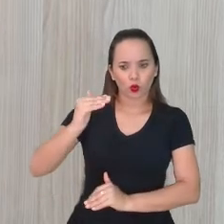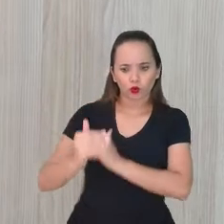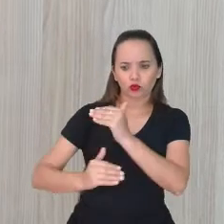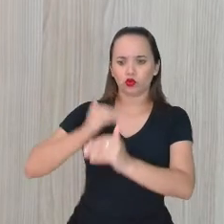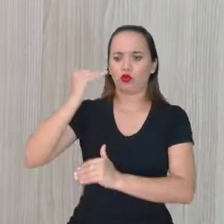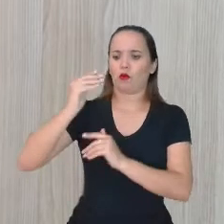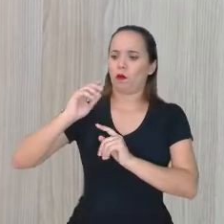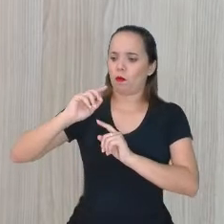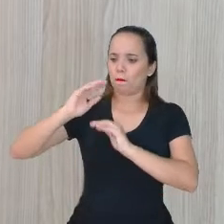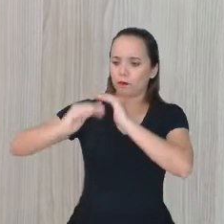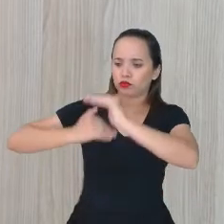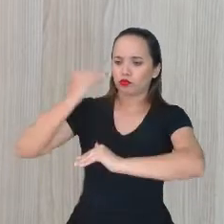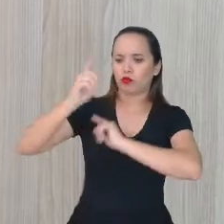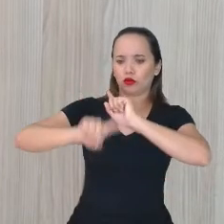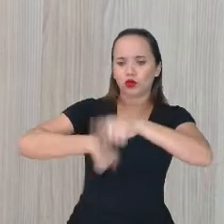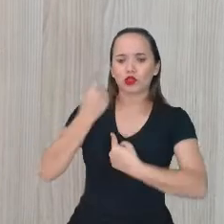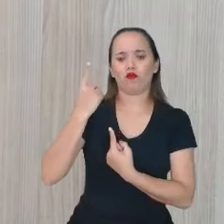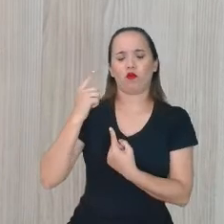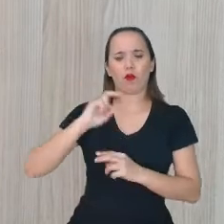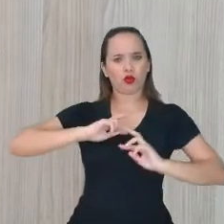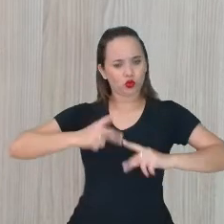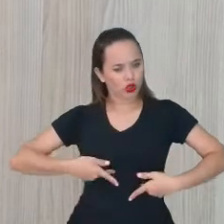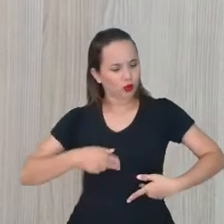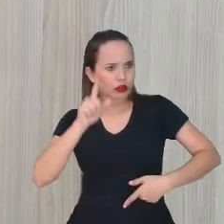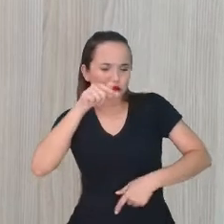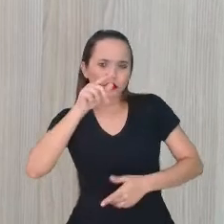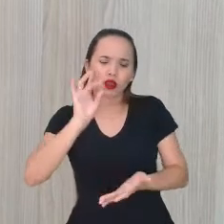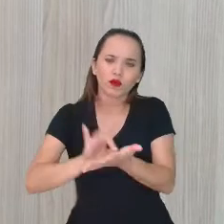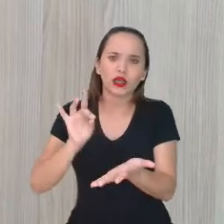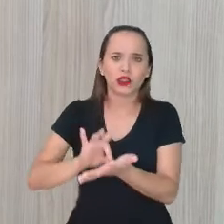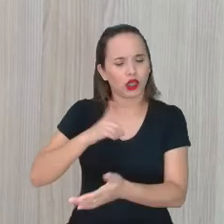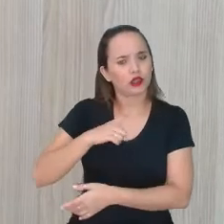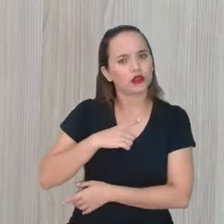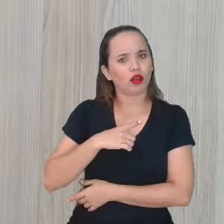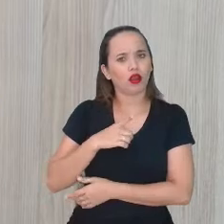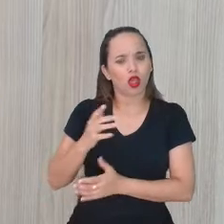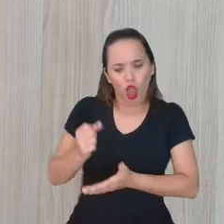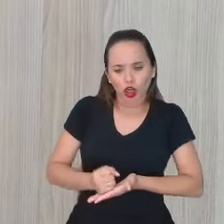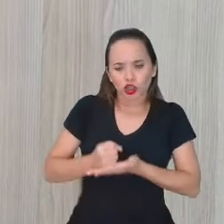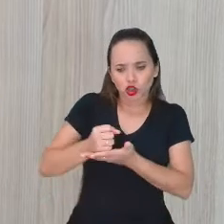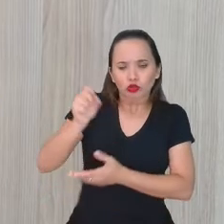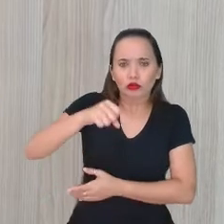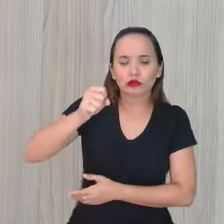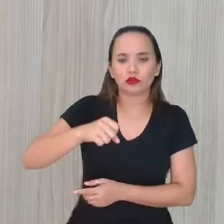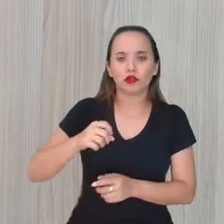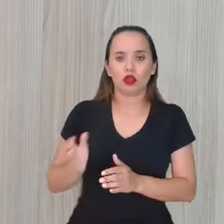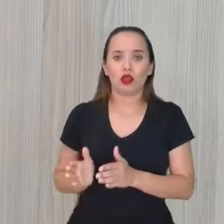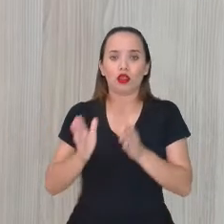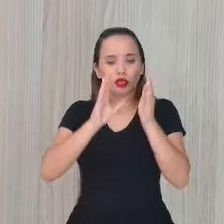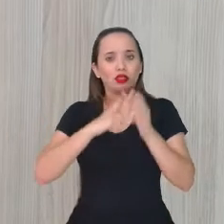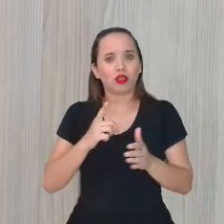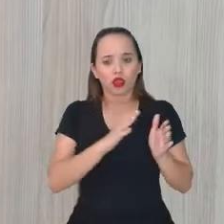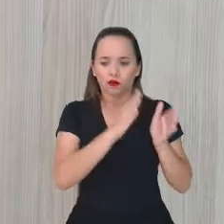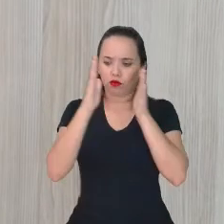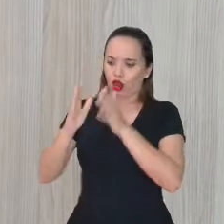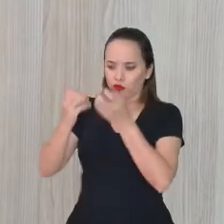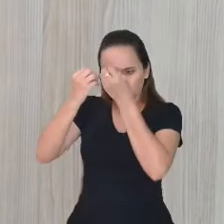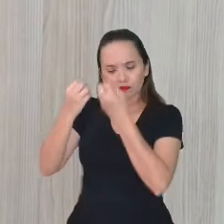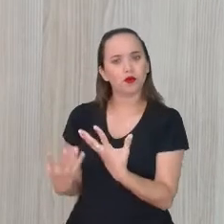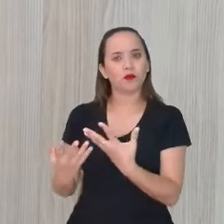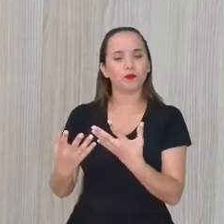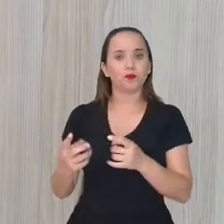humano, contribuiu. Isso, facilitou. Tem as vantagens, exatamente. A gente às vezes fala que a parte ruim, mas também teve as suas...